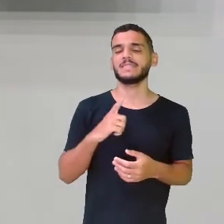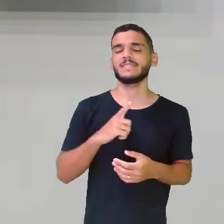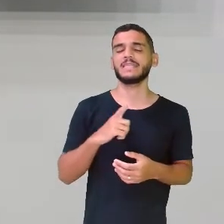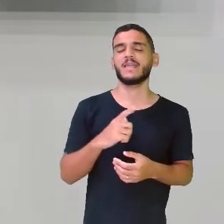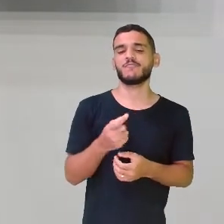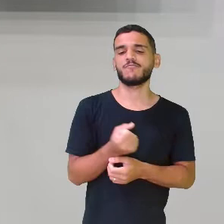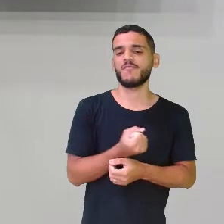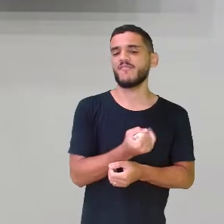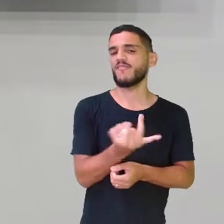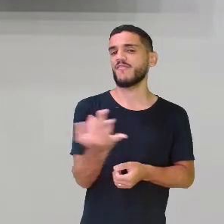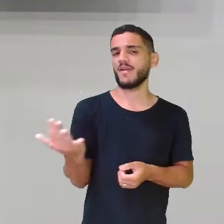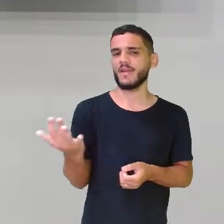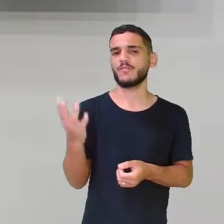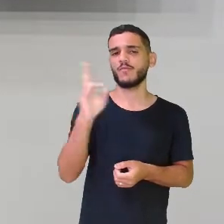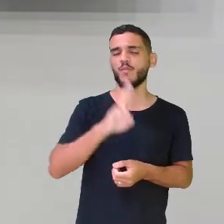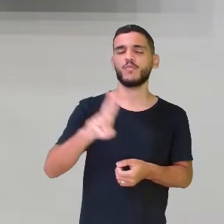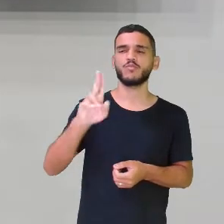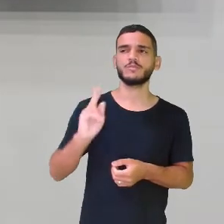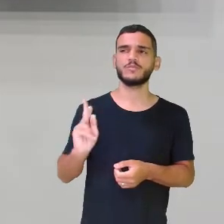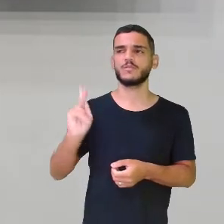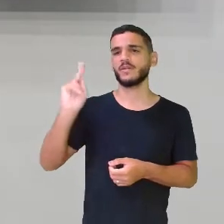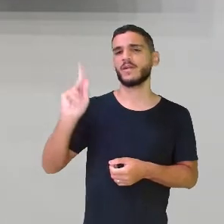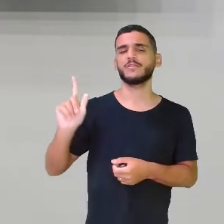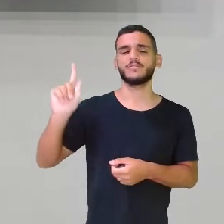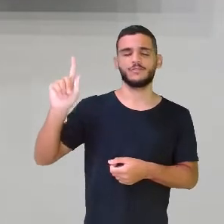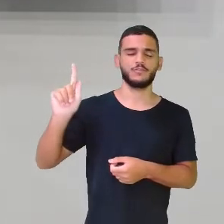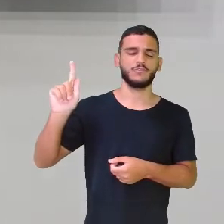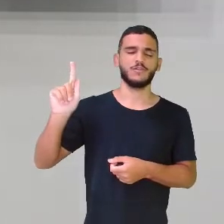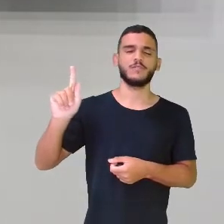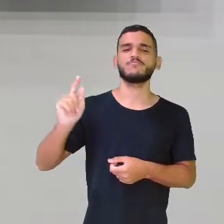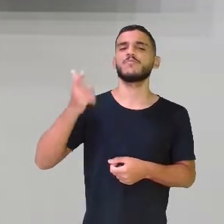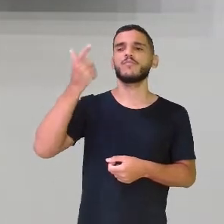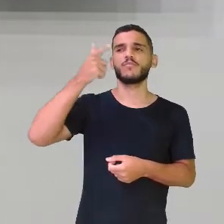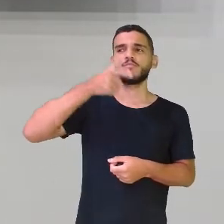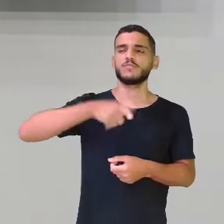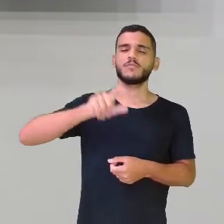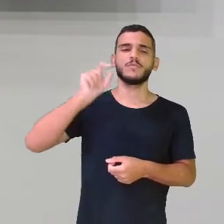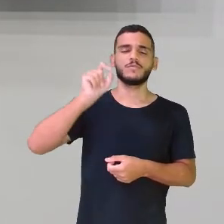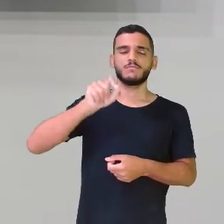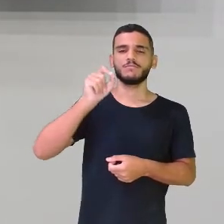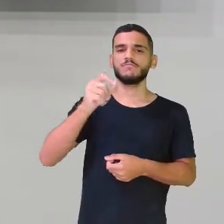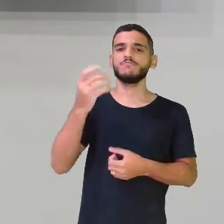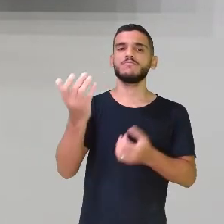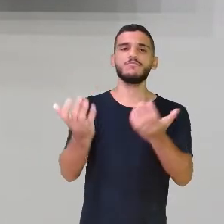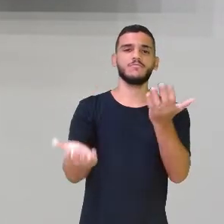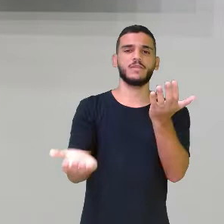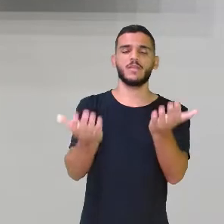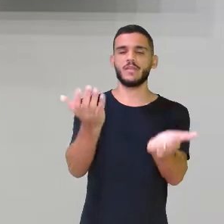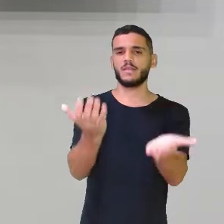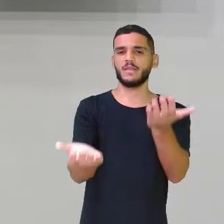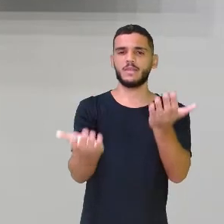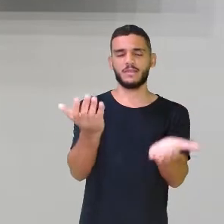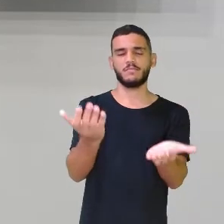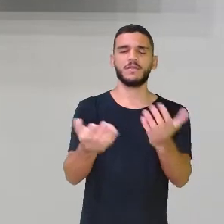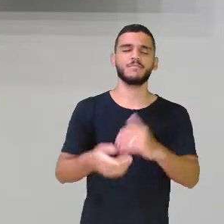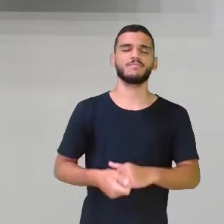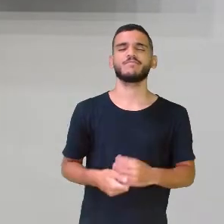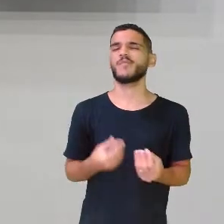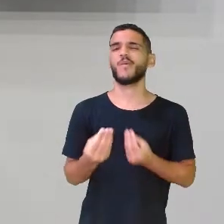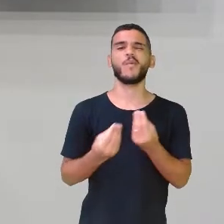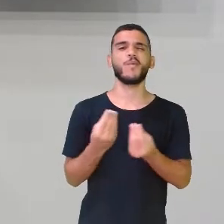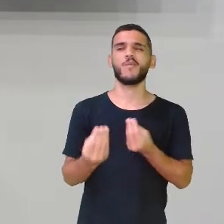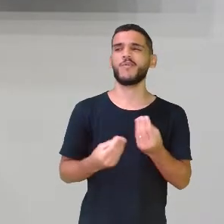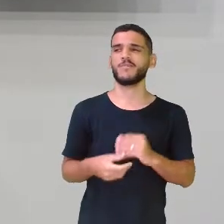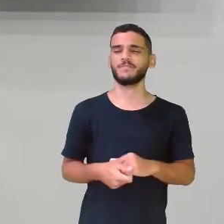eu utilizando o quilograma, eu consigo equilibrar esse peso. Como assim,